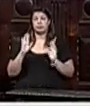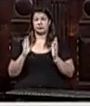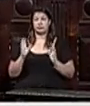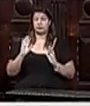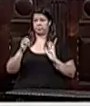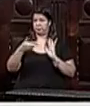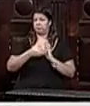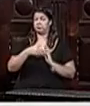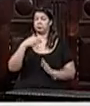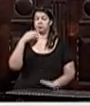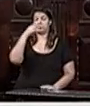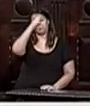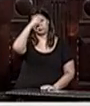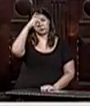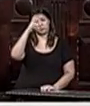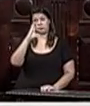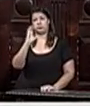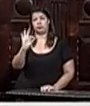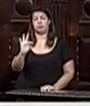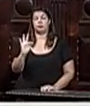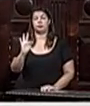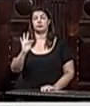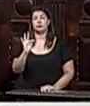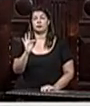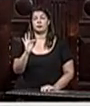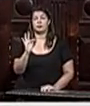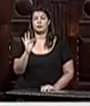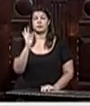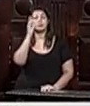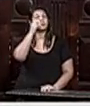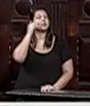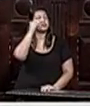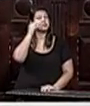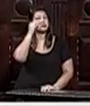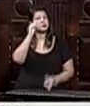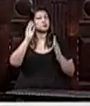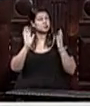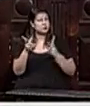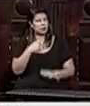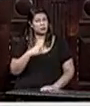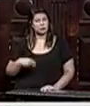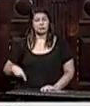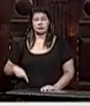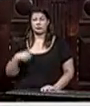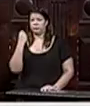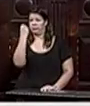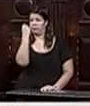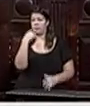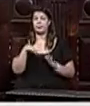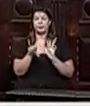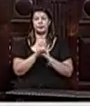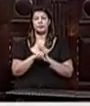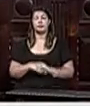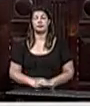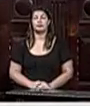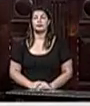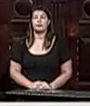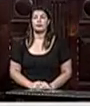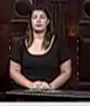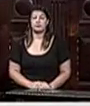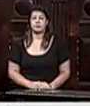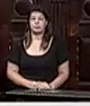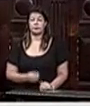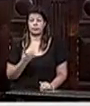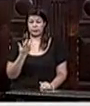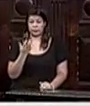Câmara Municipal de Cabo Frio, não é? Tem experiência, portanto, na presidência do Poder Legislativo. Queria